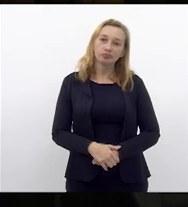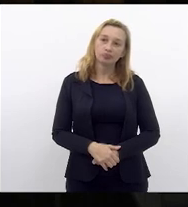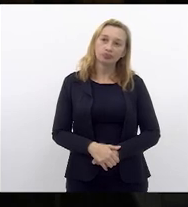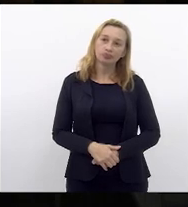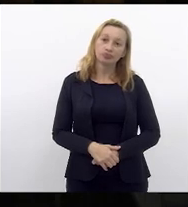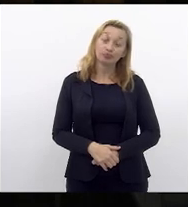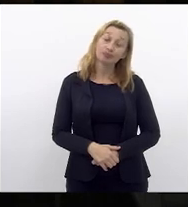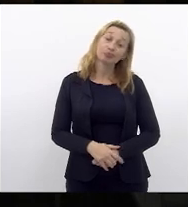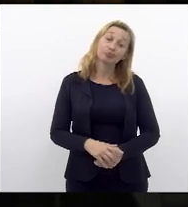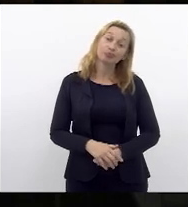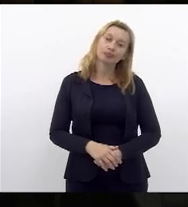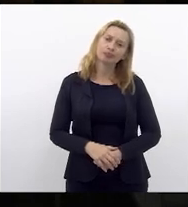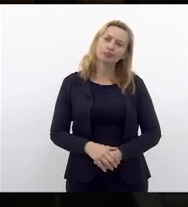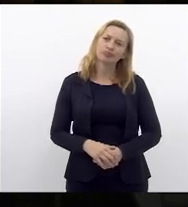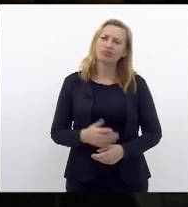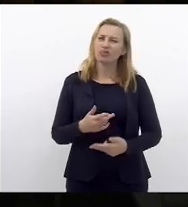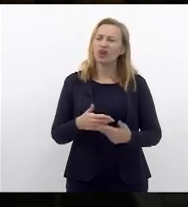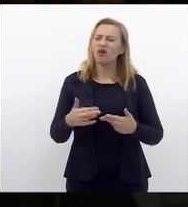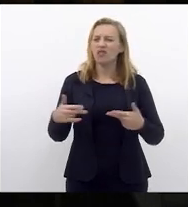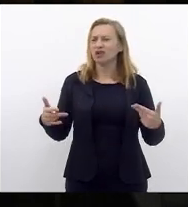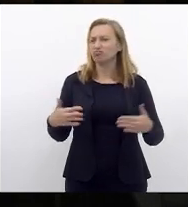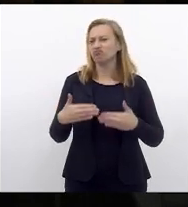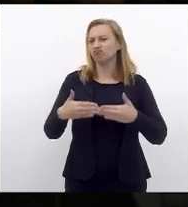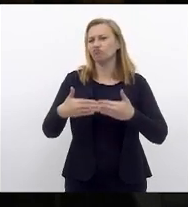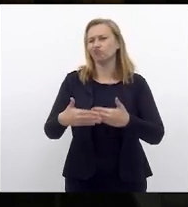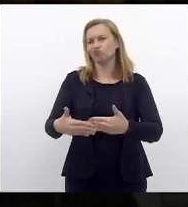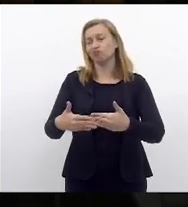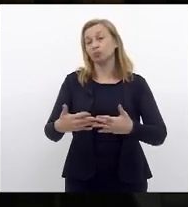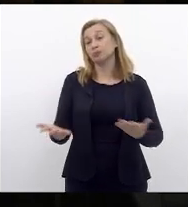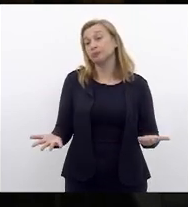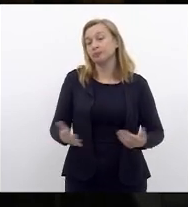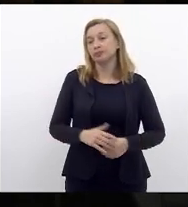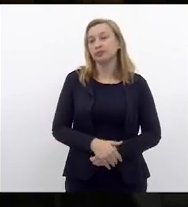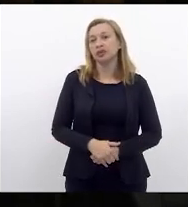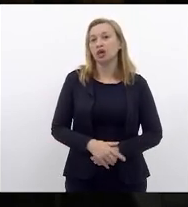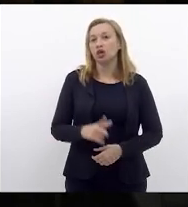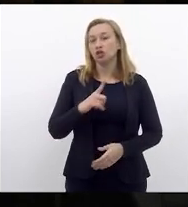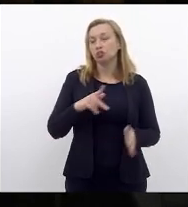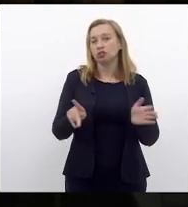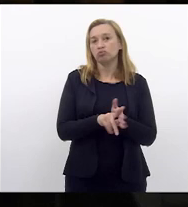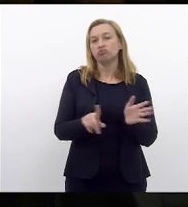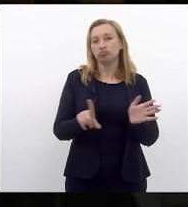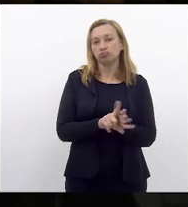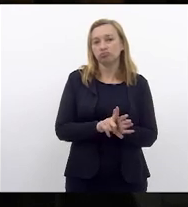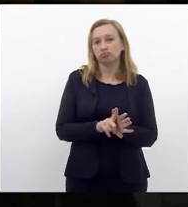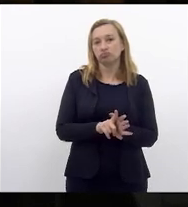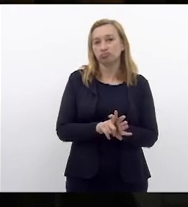E de lá para cá, muito se avançou. Eu tinha um projeto de lei